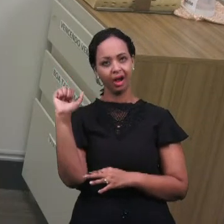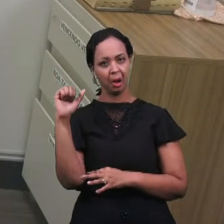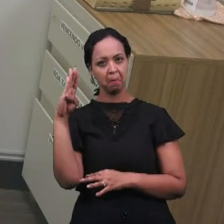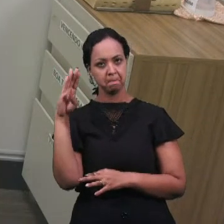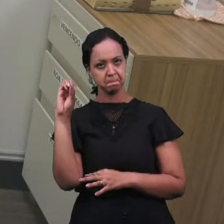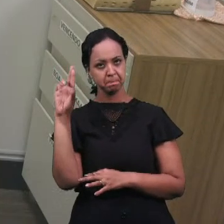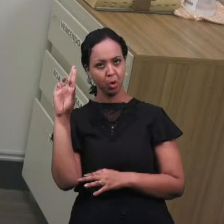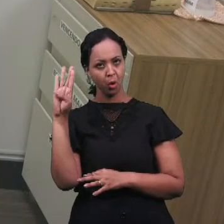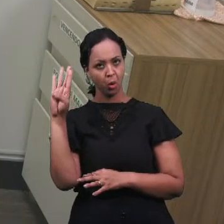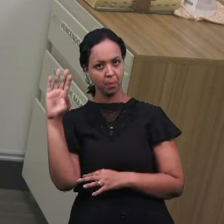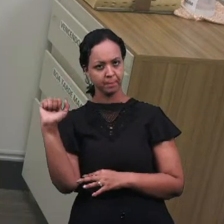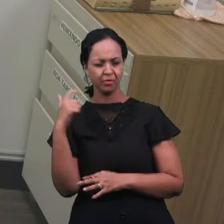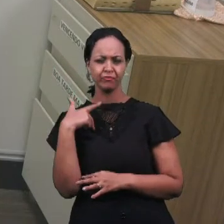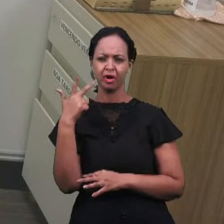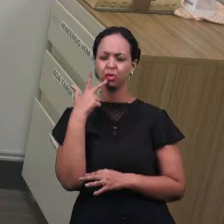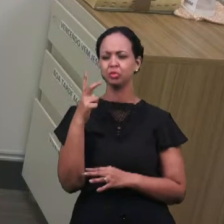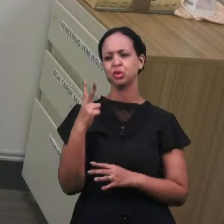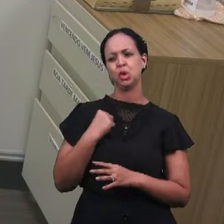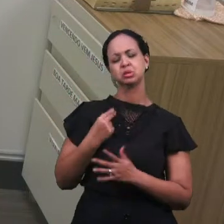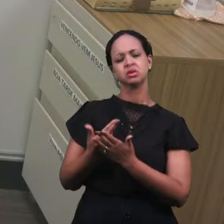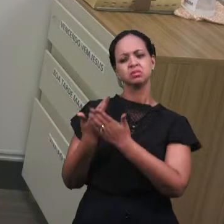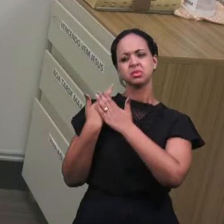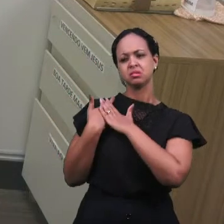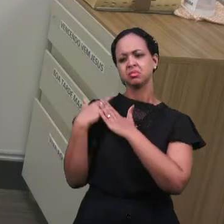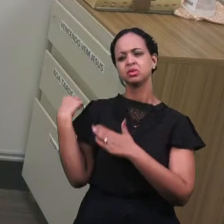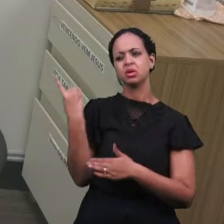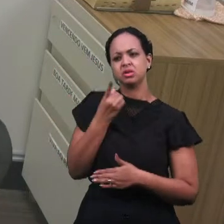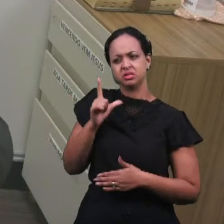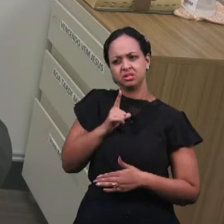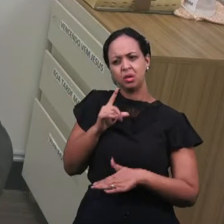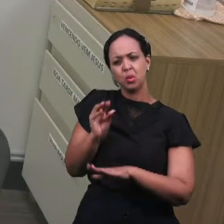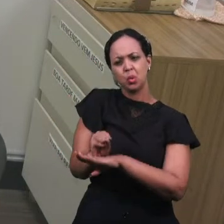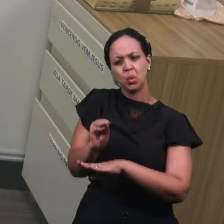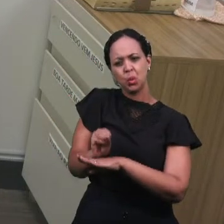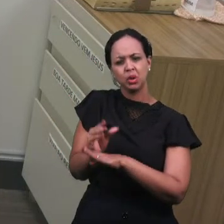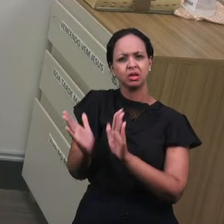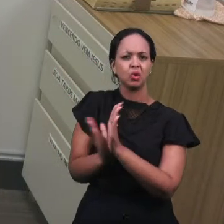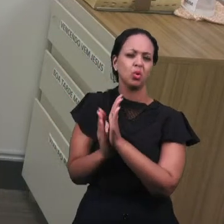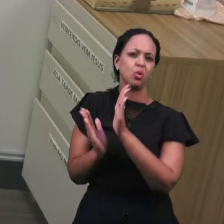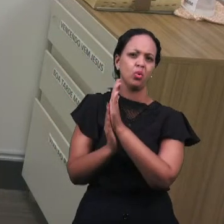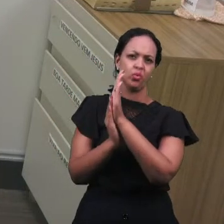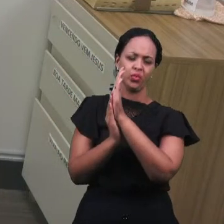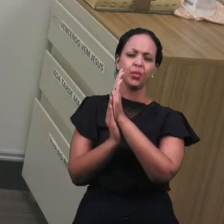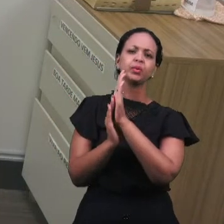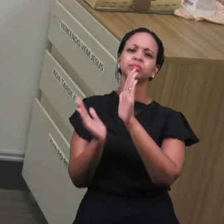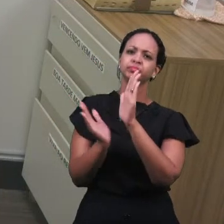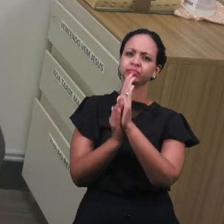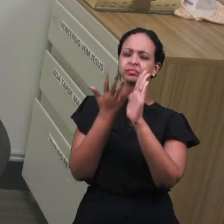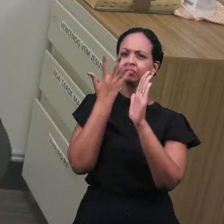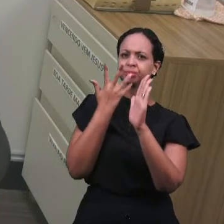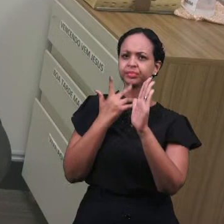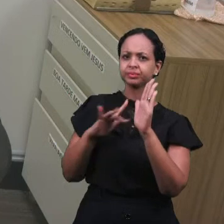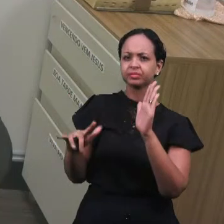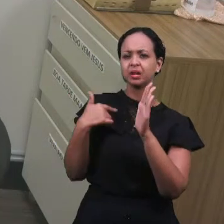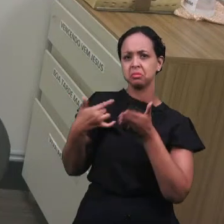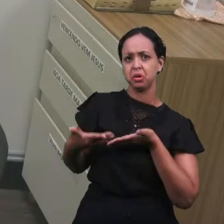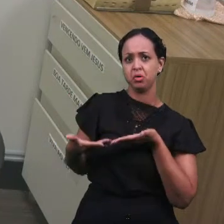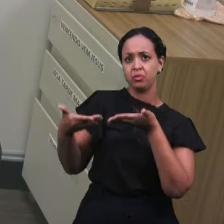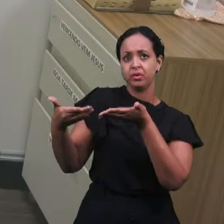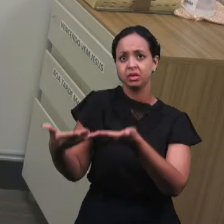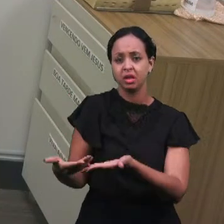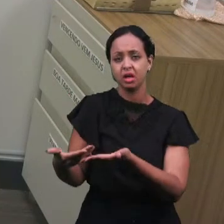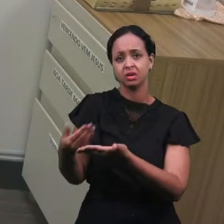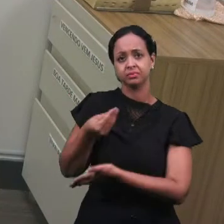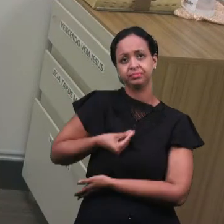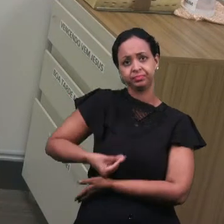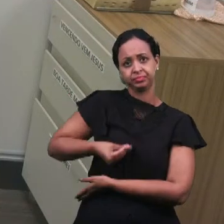olha, que responsabilidade que nós temos, que é de cuidar dos louvores das crianças. Ele disse, olha, me convidaram para fazer uma